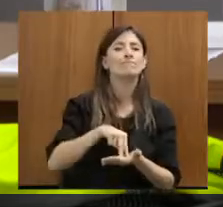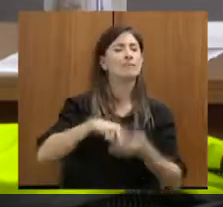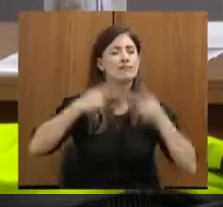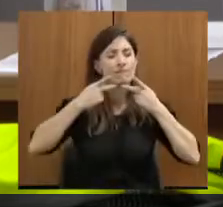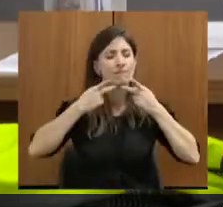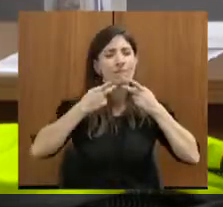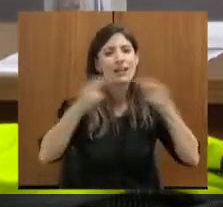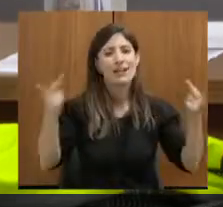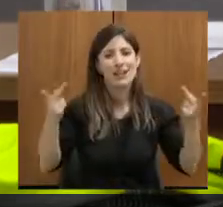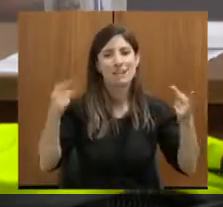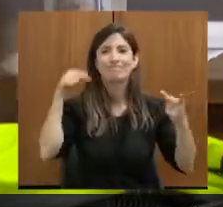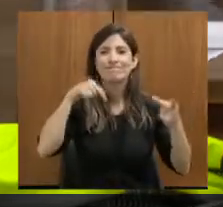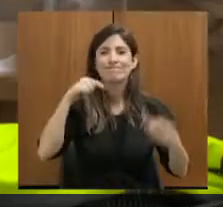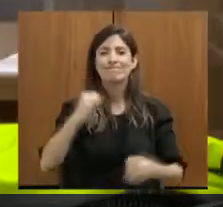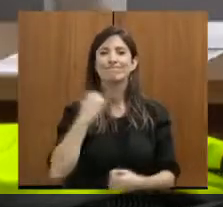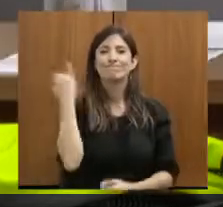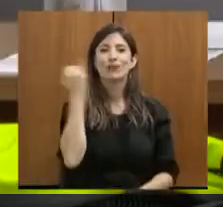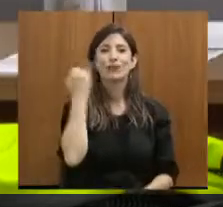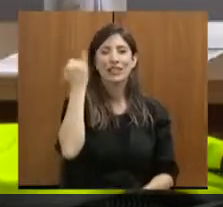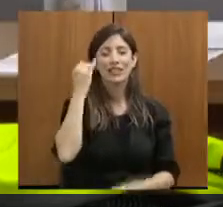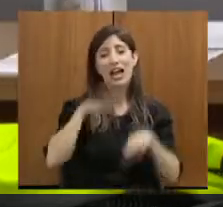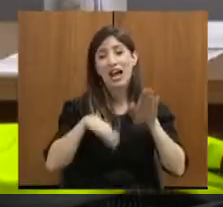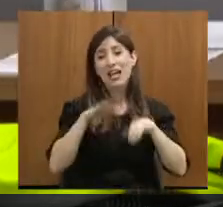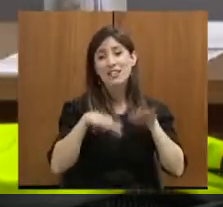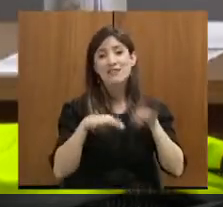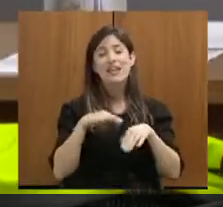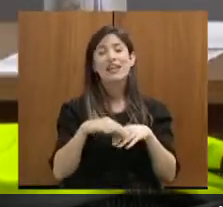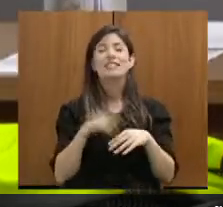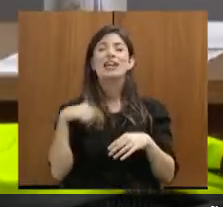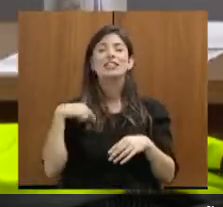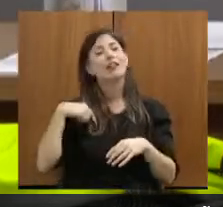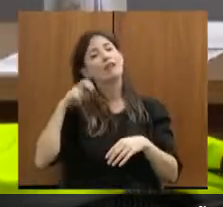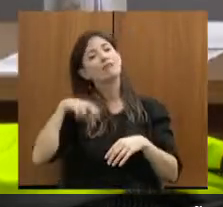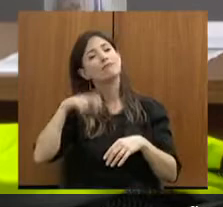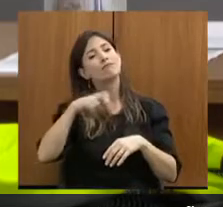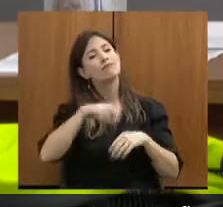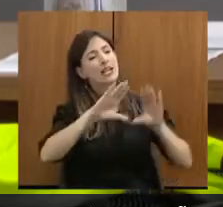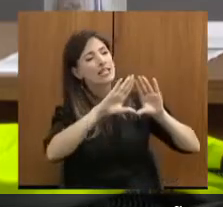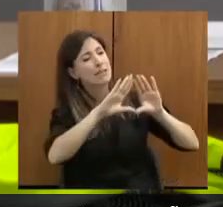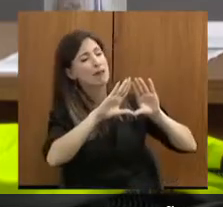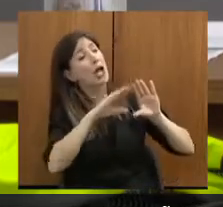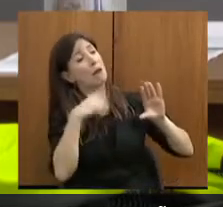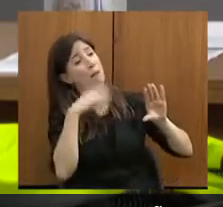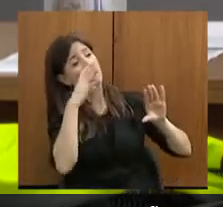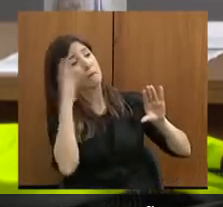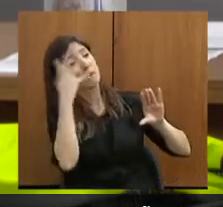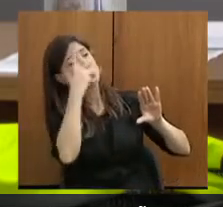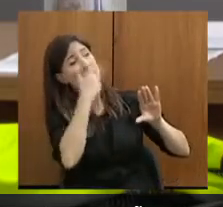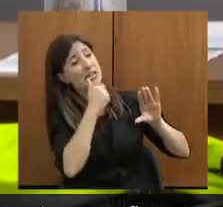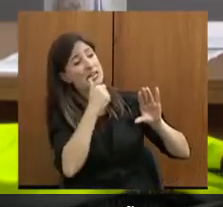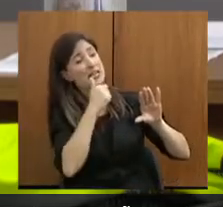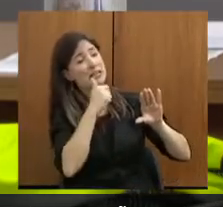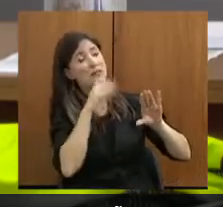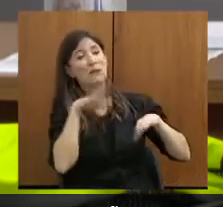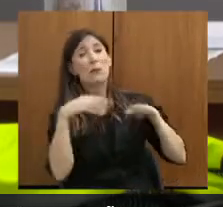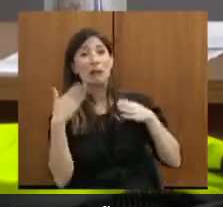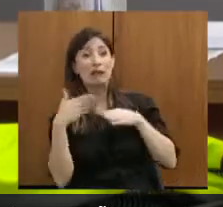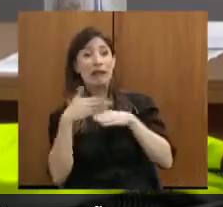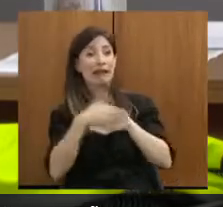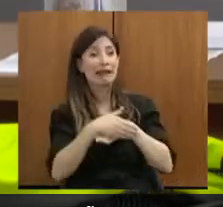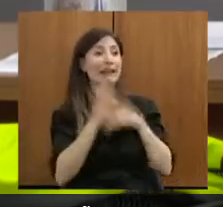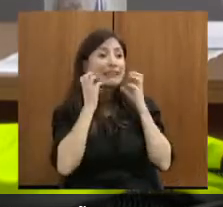É muita das vezes a gente passa até na porta fala na outro lugar bonito às vezes chega dentro você fica tão sem jeito é tanto terno é tanta coisa